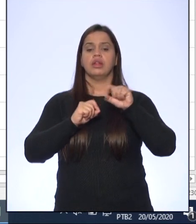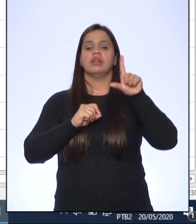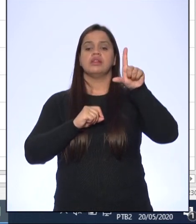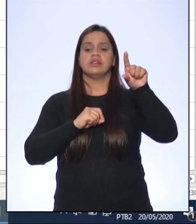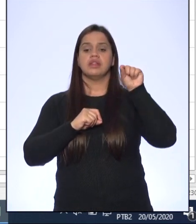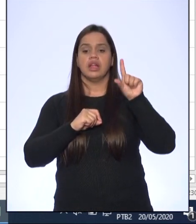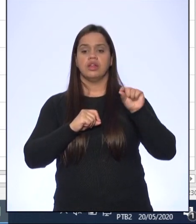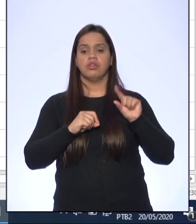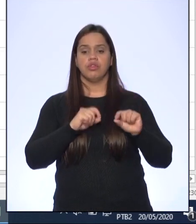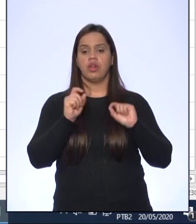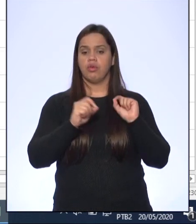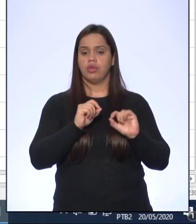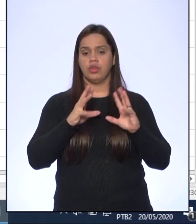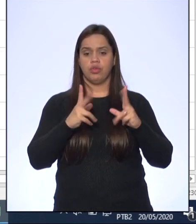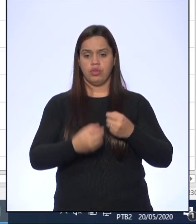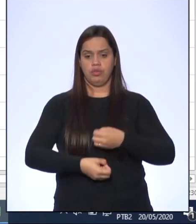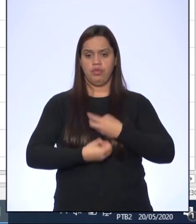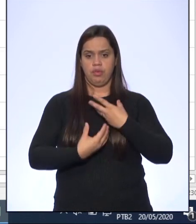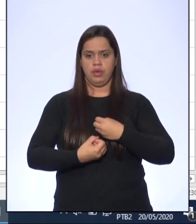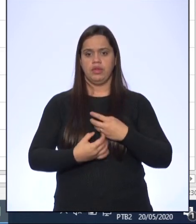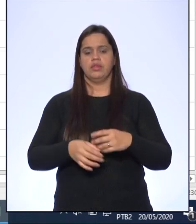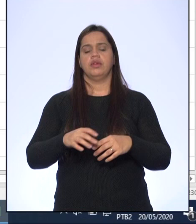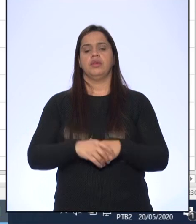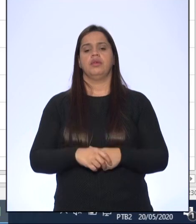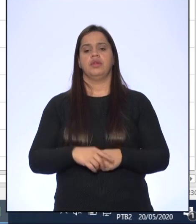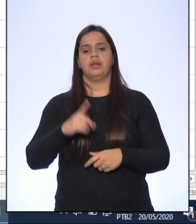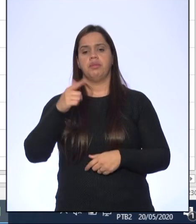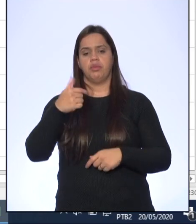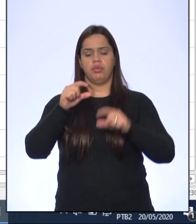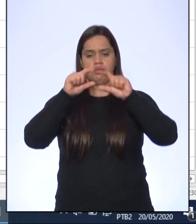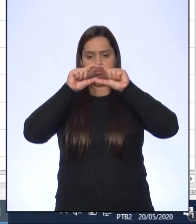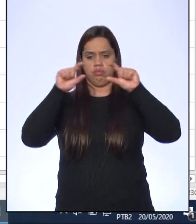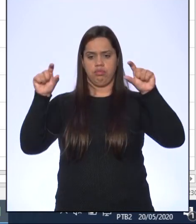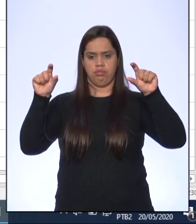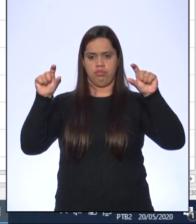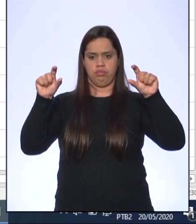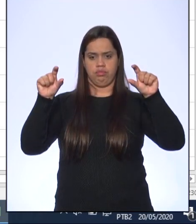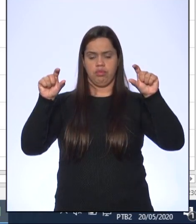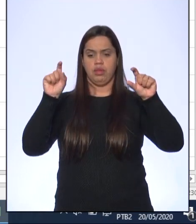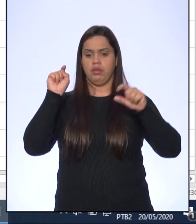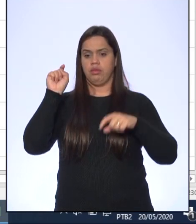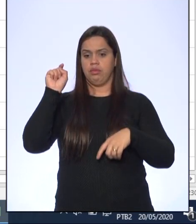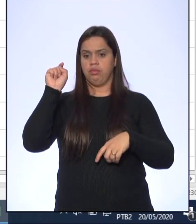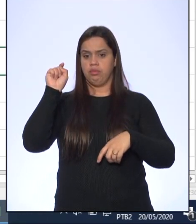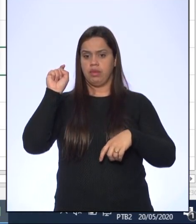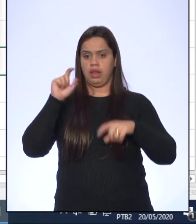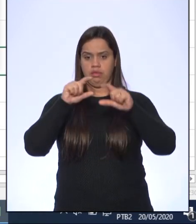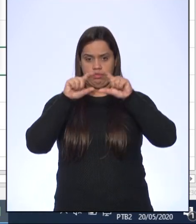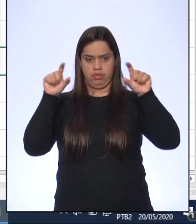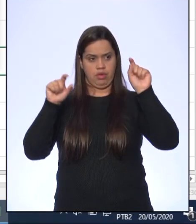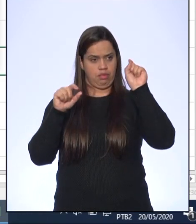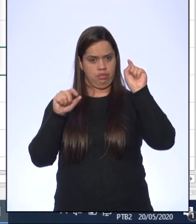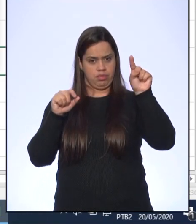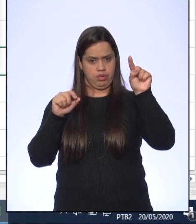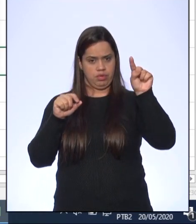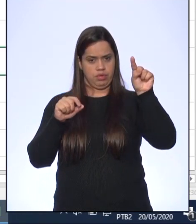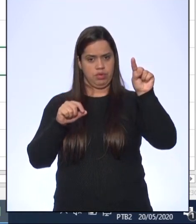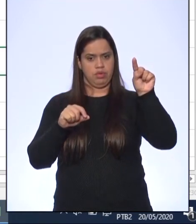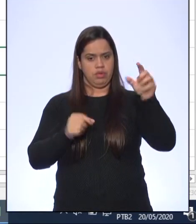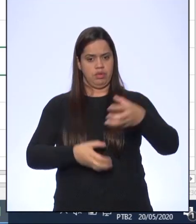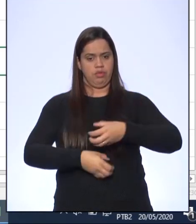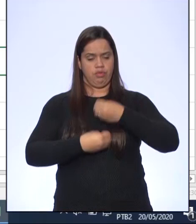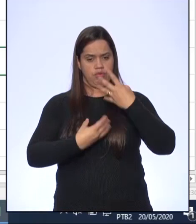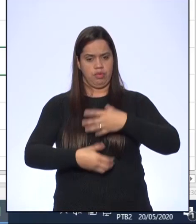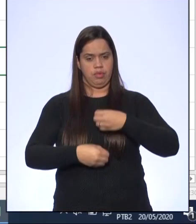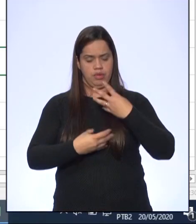os termos. Vou aqui, ó, em cima, no canto superior, tá escrito selecionar dados. Clico em selecionar